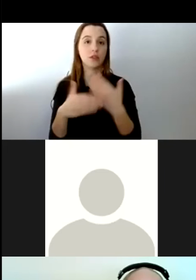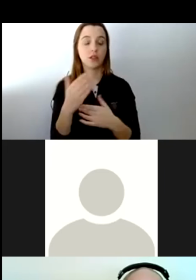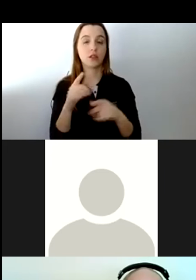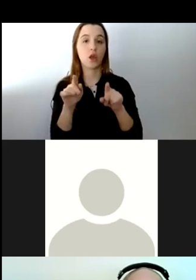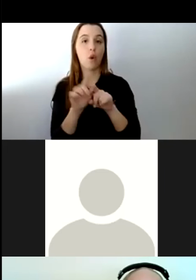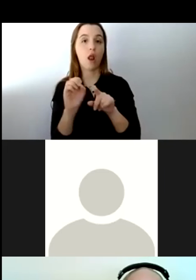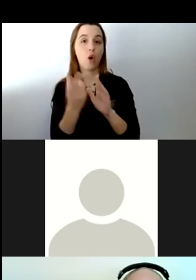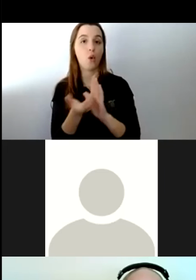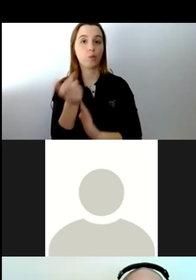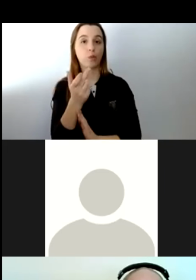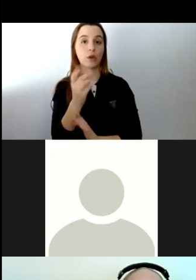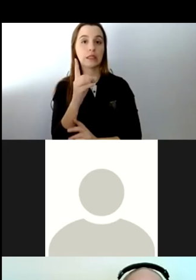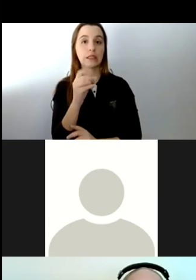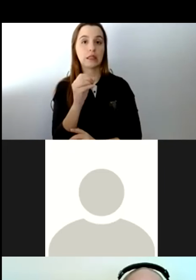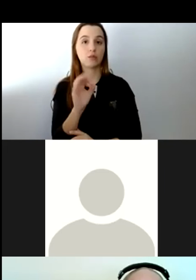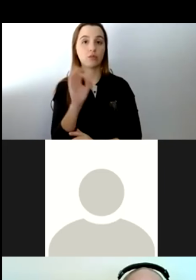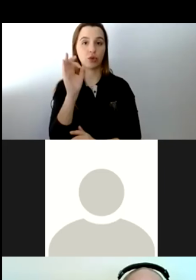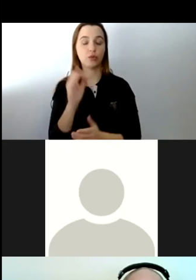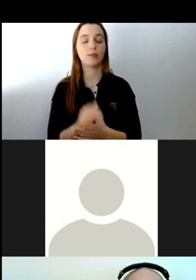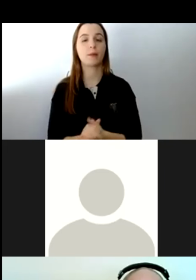ou superior a 60%.